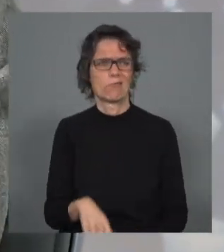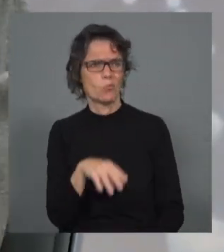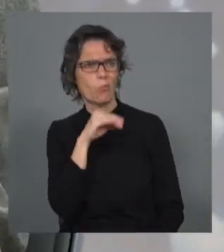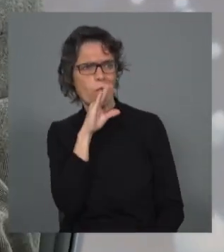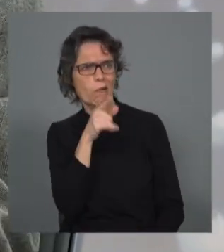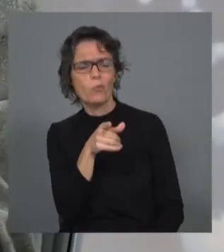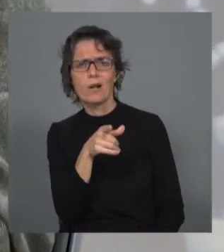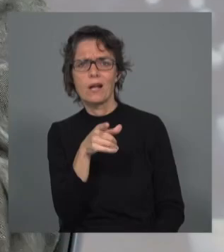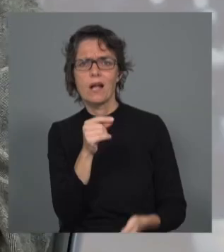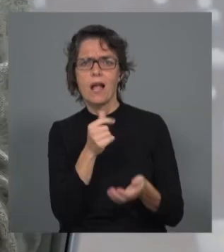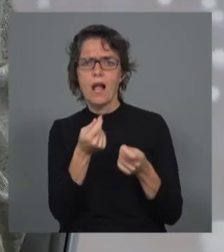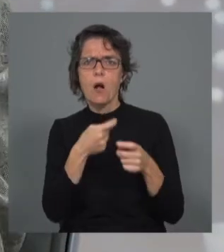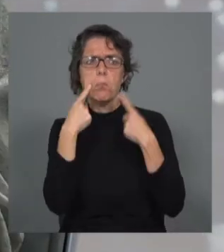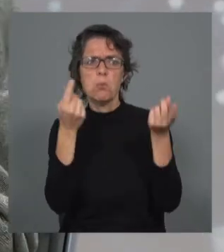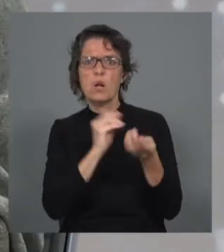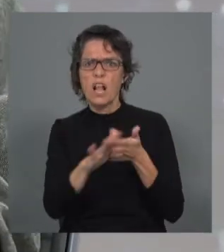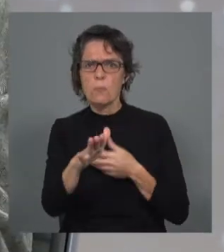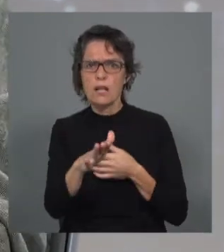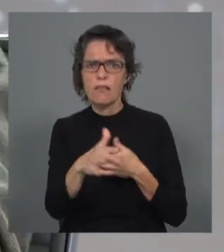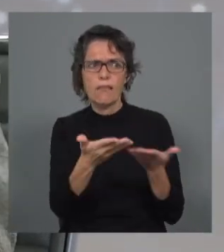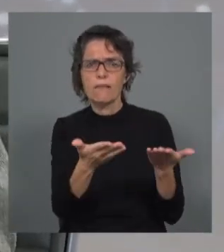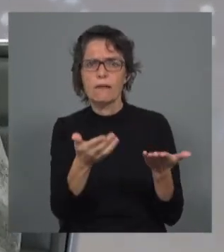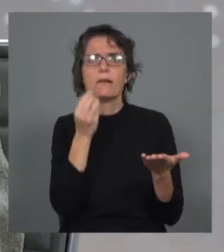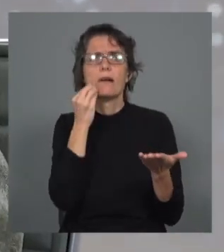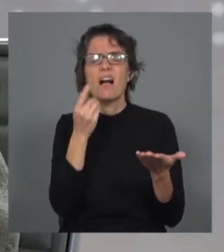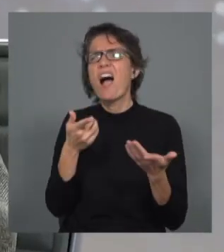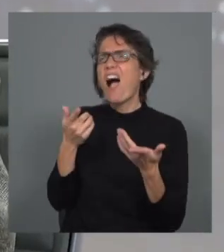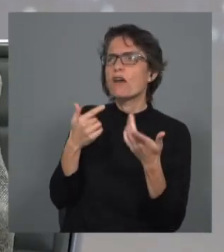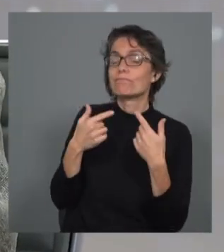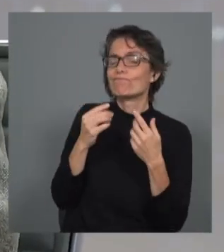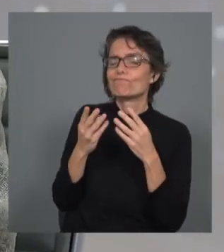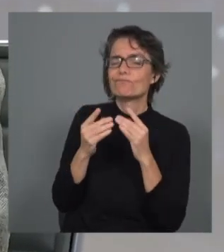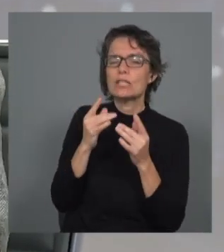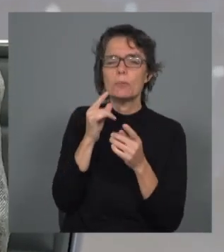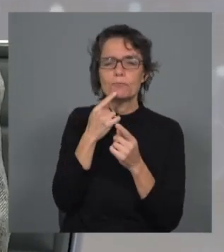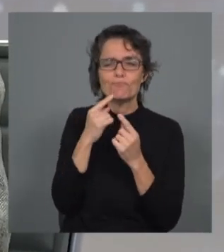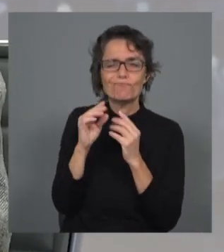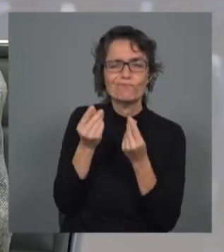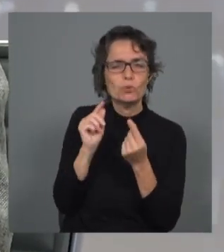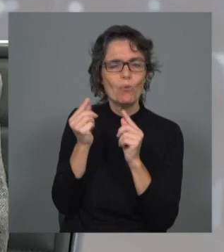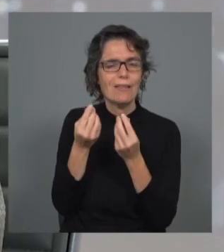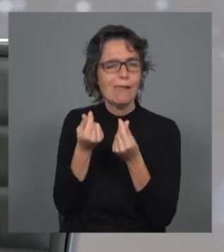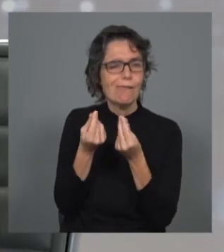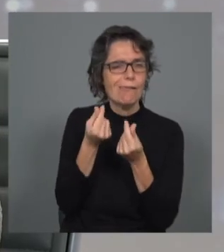borla? Mas quem é que dá borla? Não é bem e tal. Portanto, hoje em dia começa a ser mais